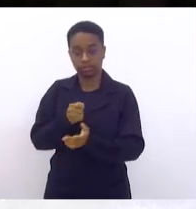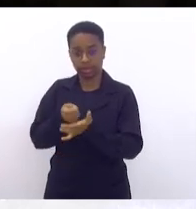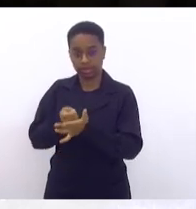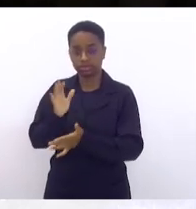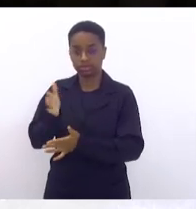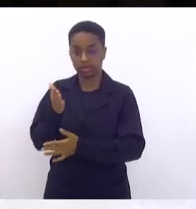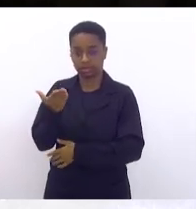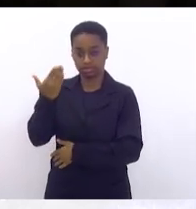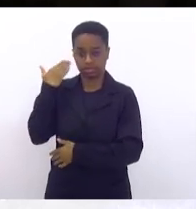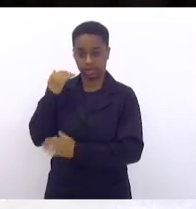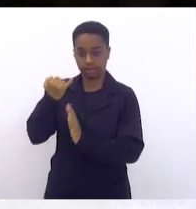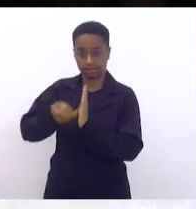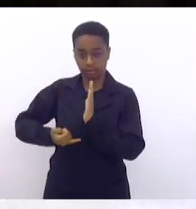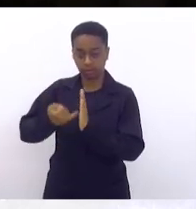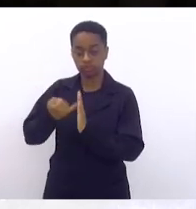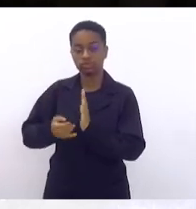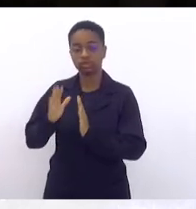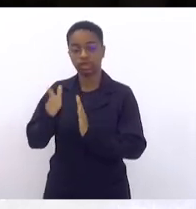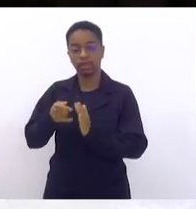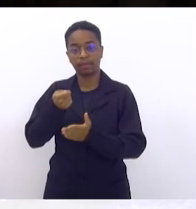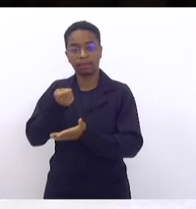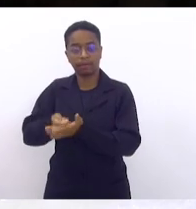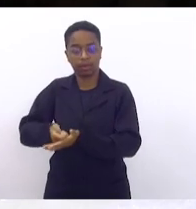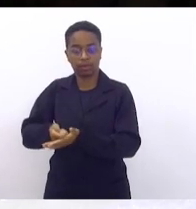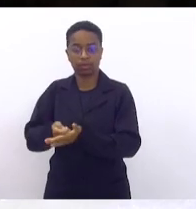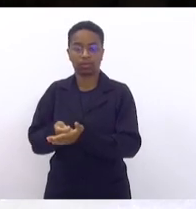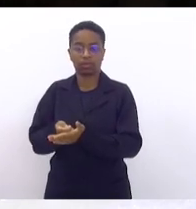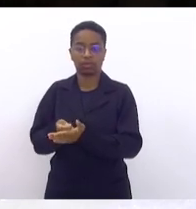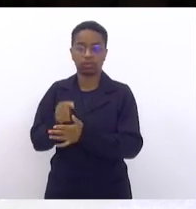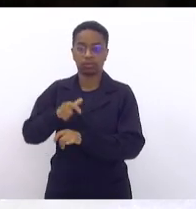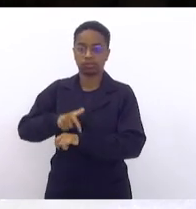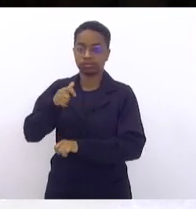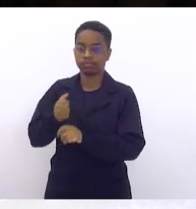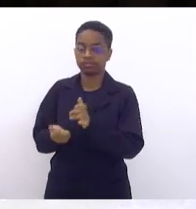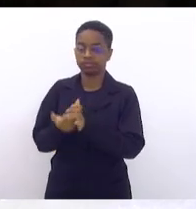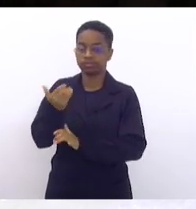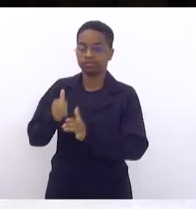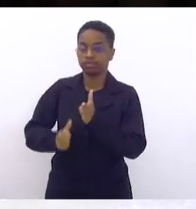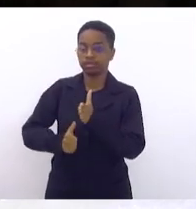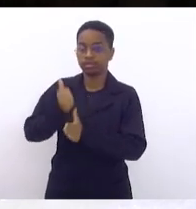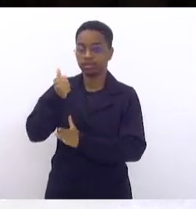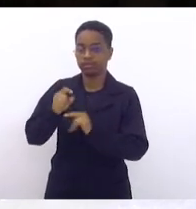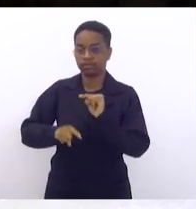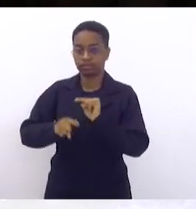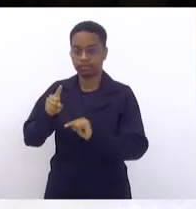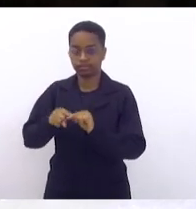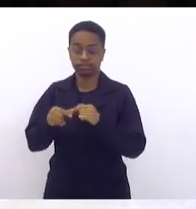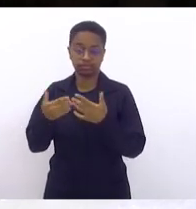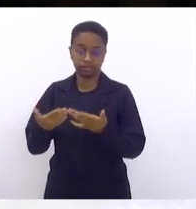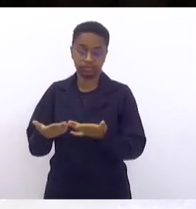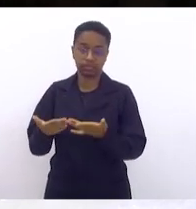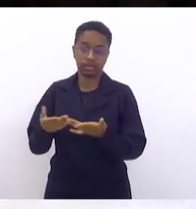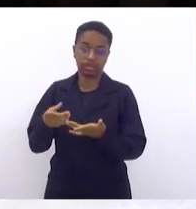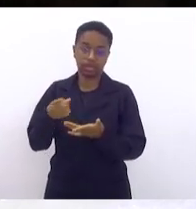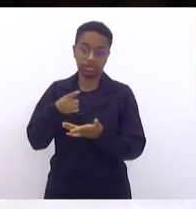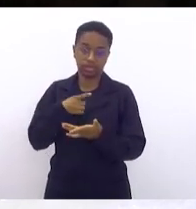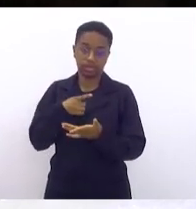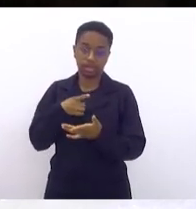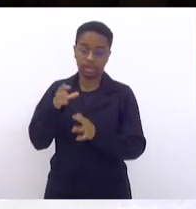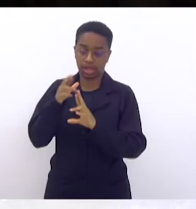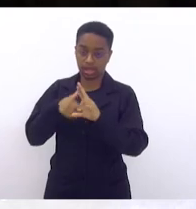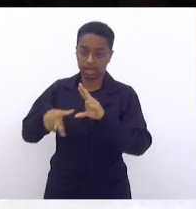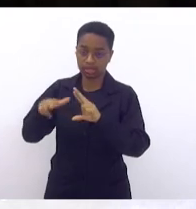o imposto dela a gente já pagou o imposto quando a gente produziu a primeira vez o produto isso caiu lá na cadeia da